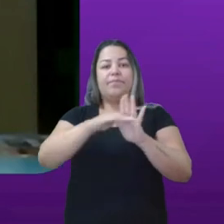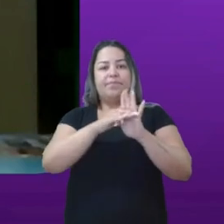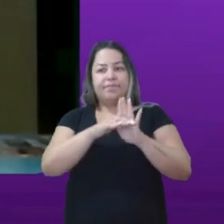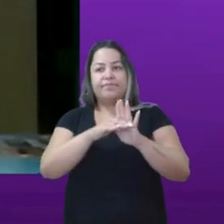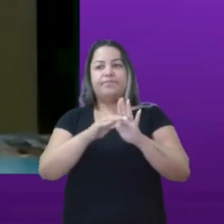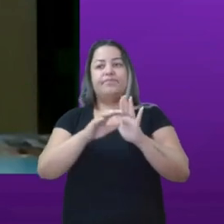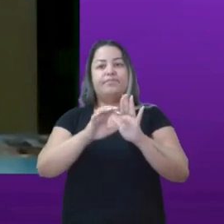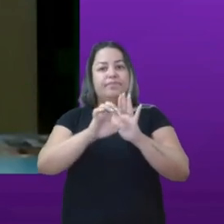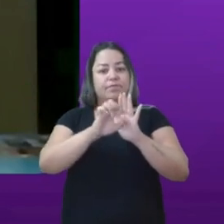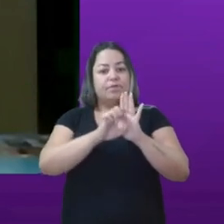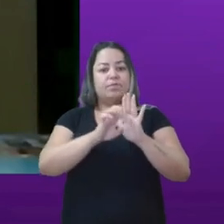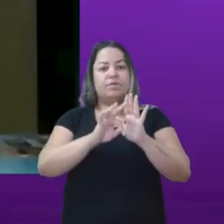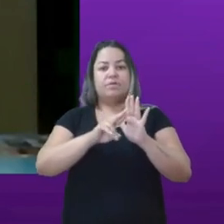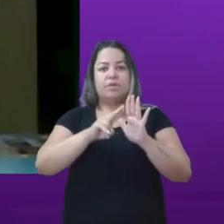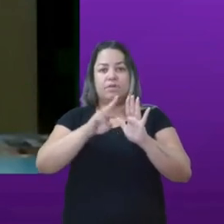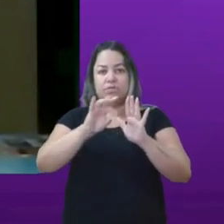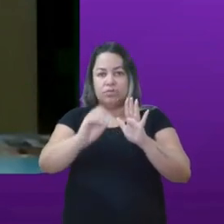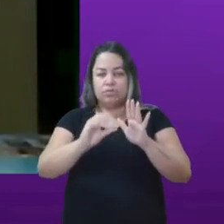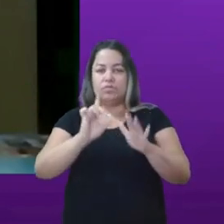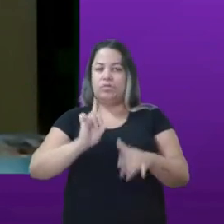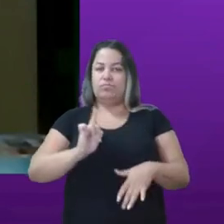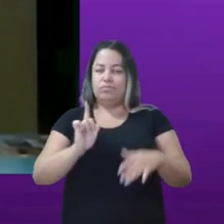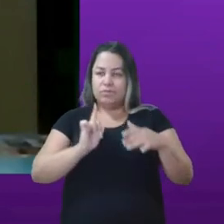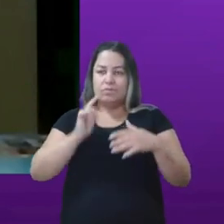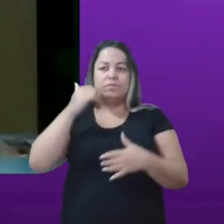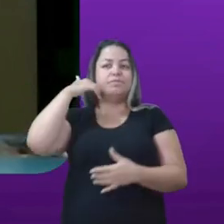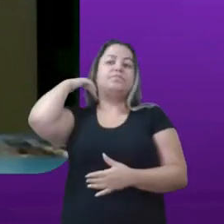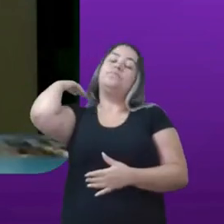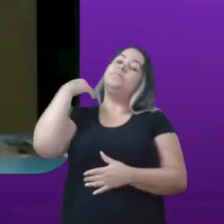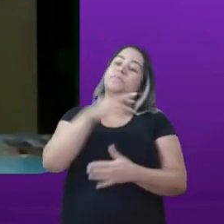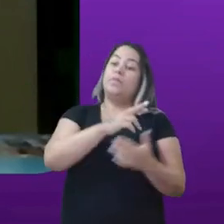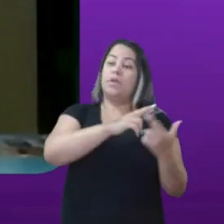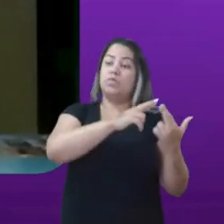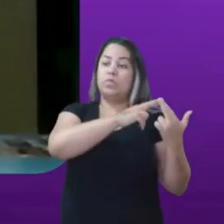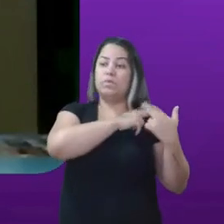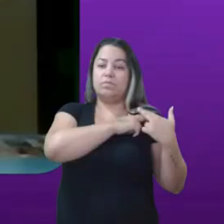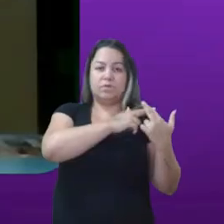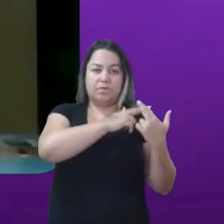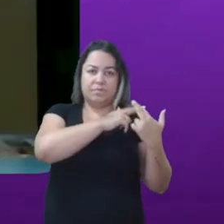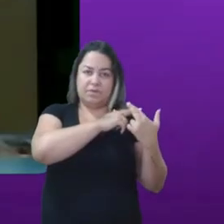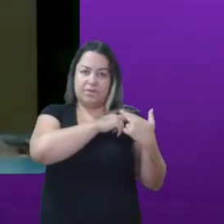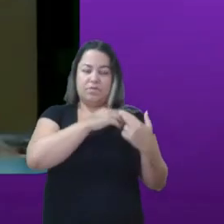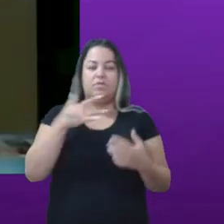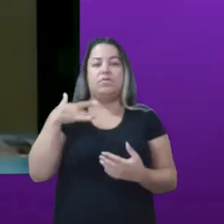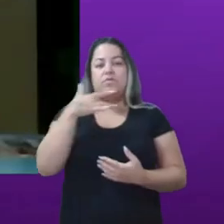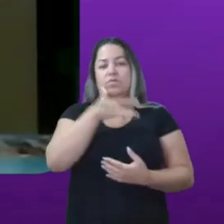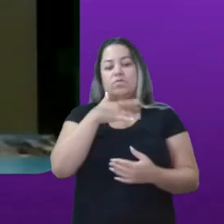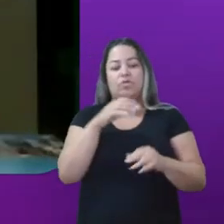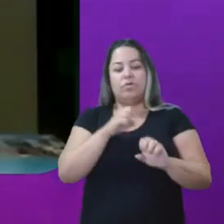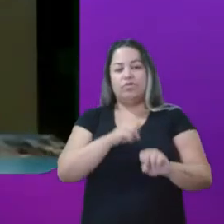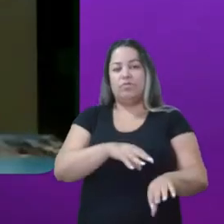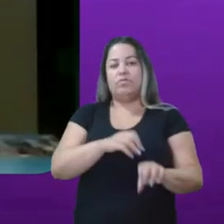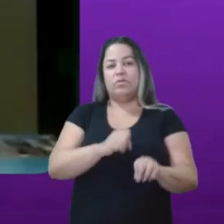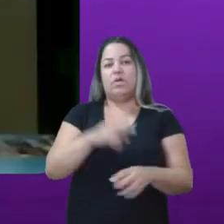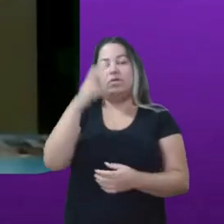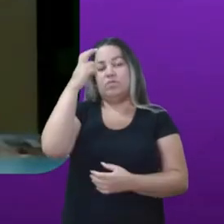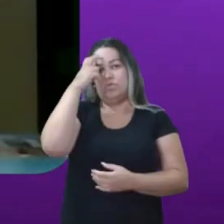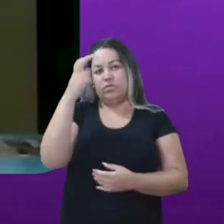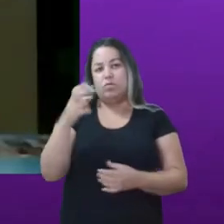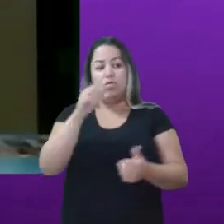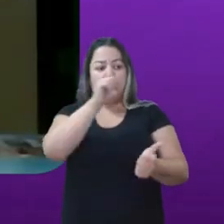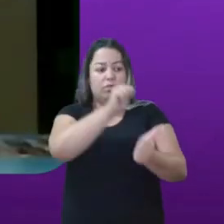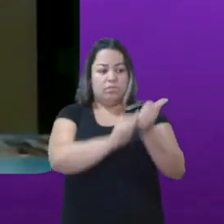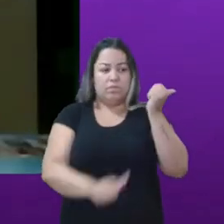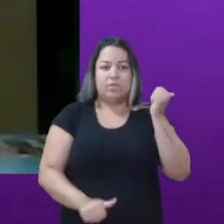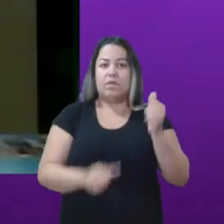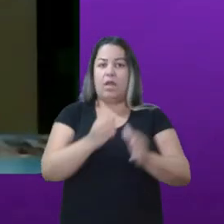Adolescente. E cada política pública tem a sua responsabilidade, não é? A saúde, a educação, a cultura, o esporte, a